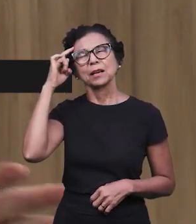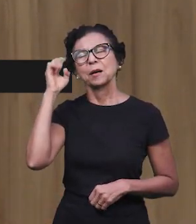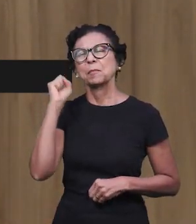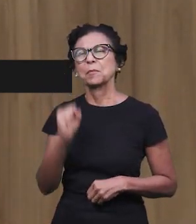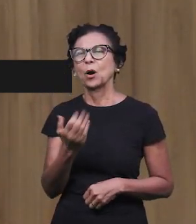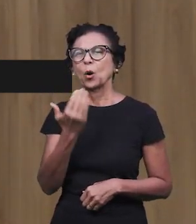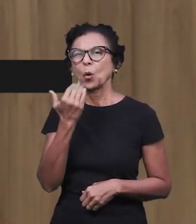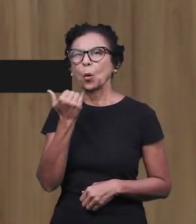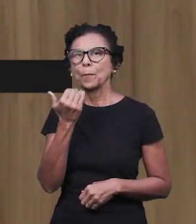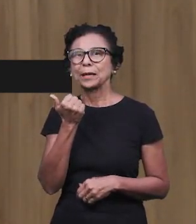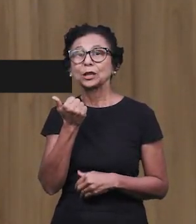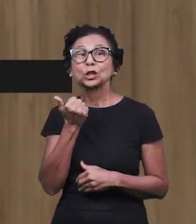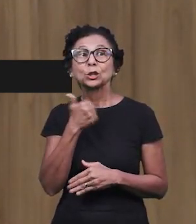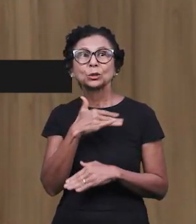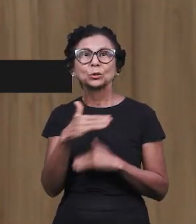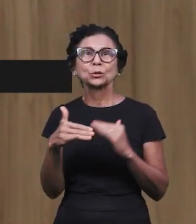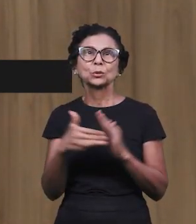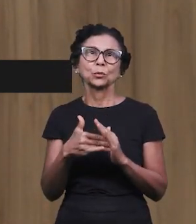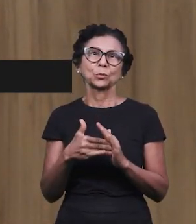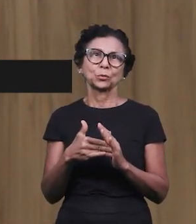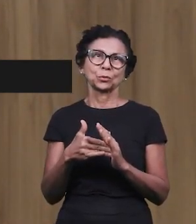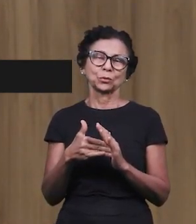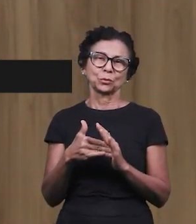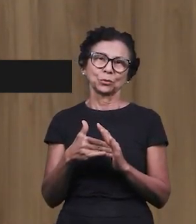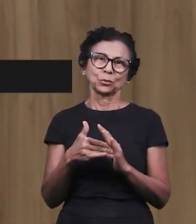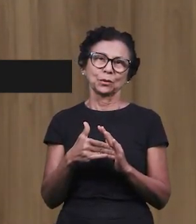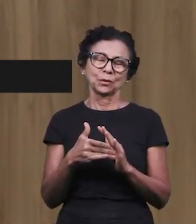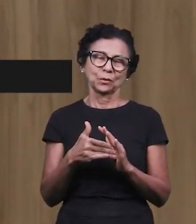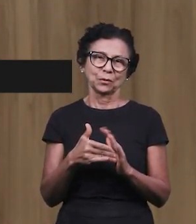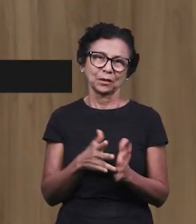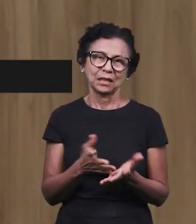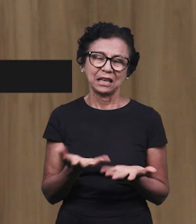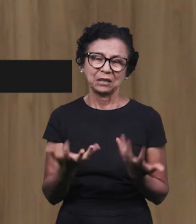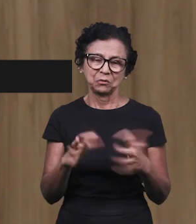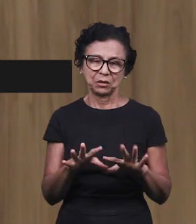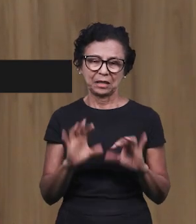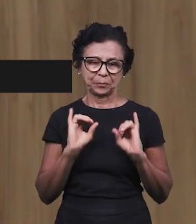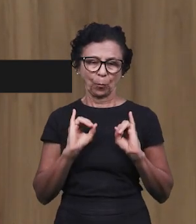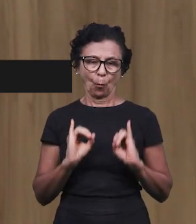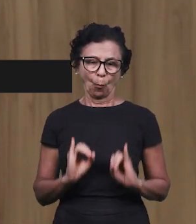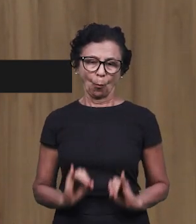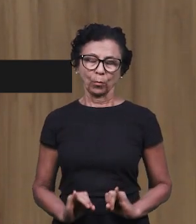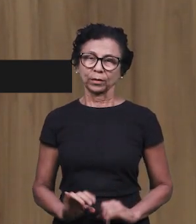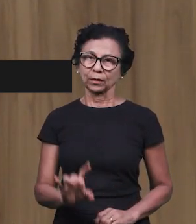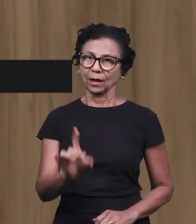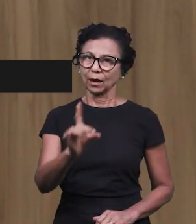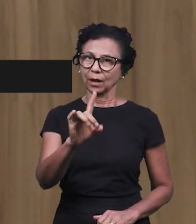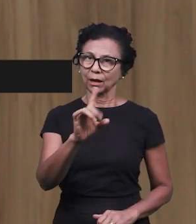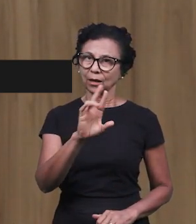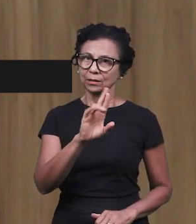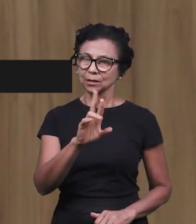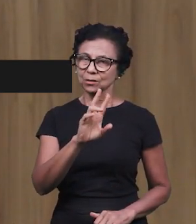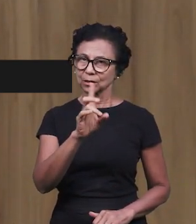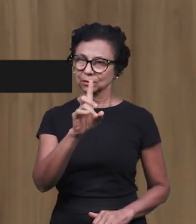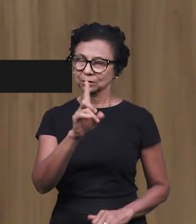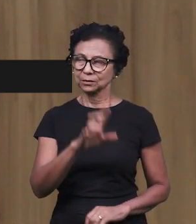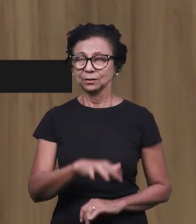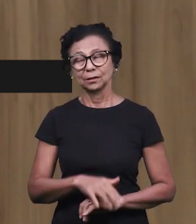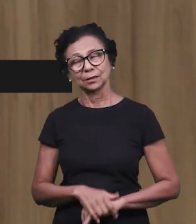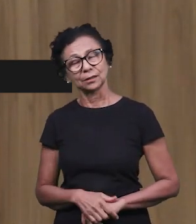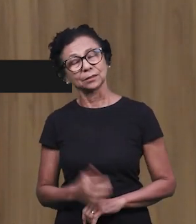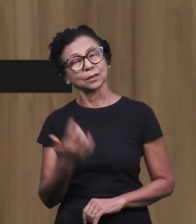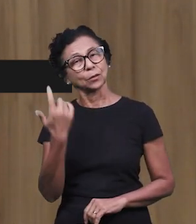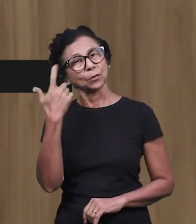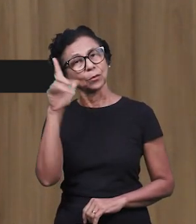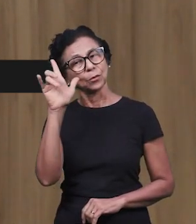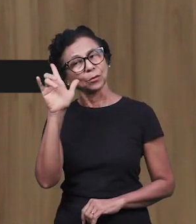de tudo, é assim questão para emagrecer. Não. Tem outro aspecto, né? E aí ficou mais sério, porque além de ajudar você a